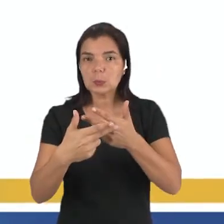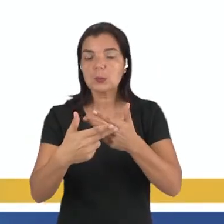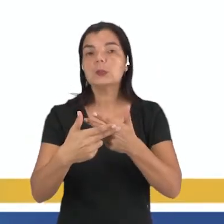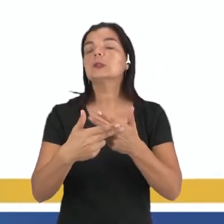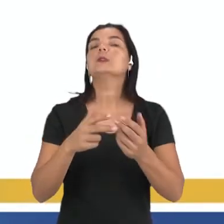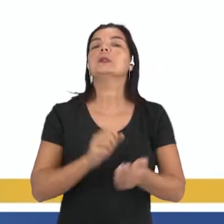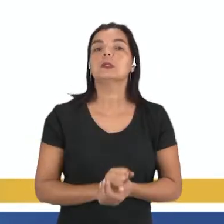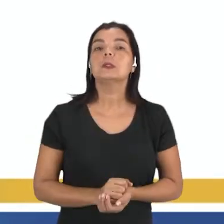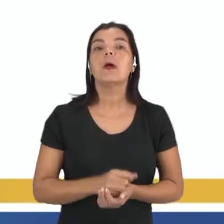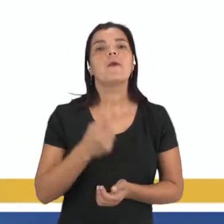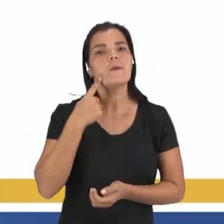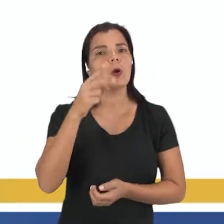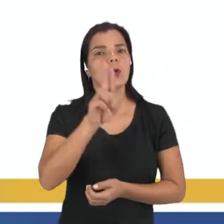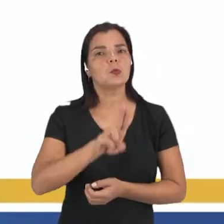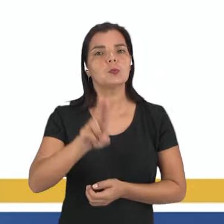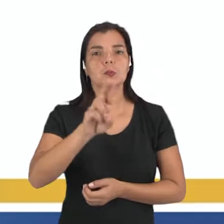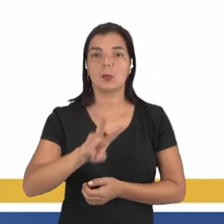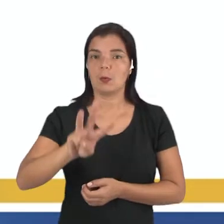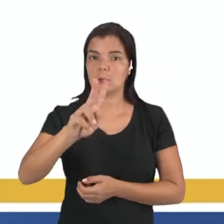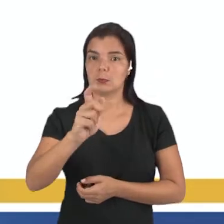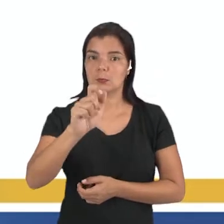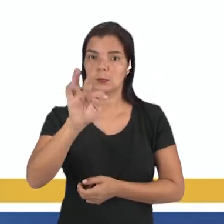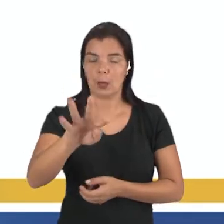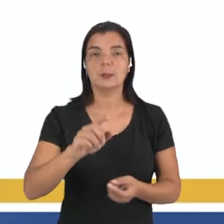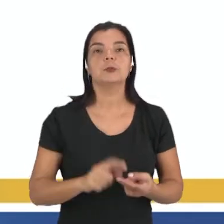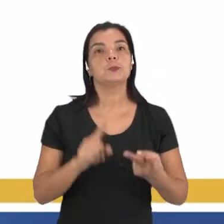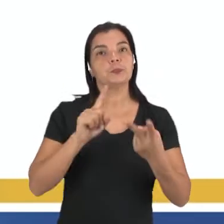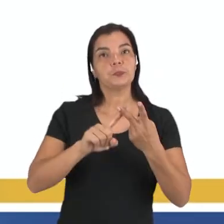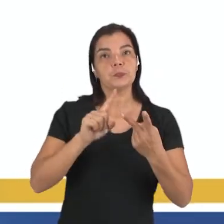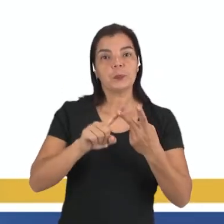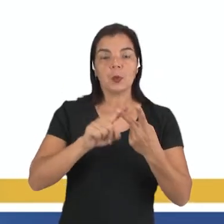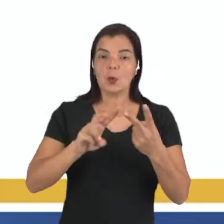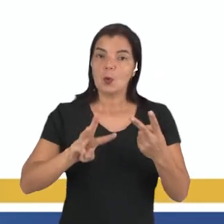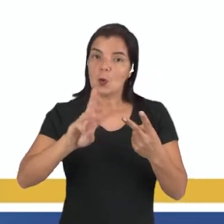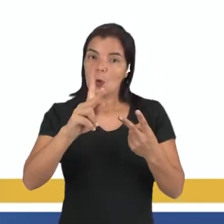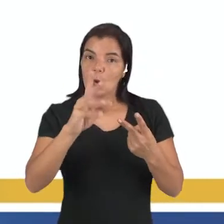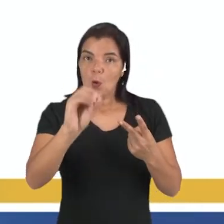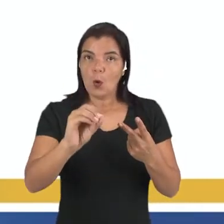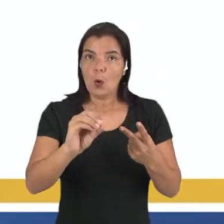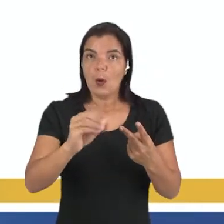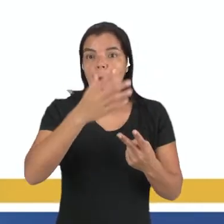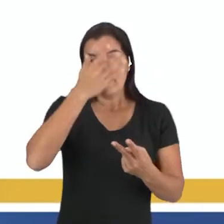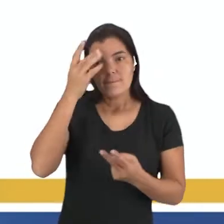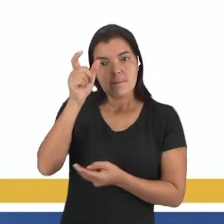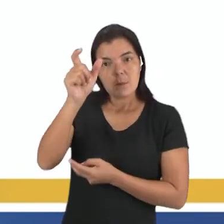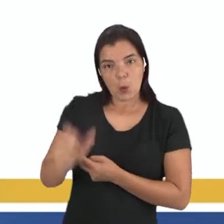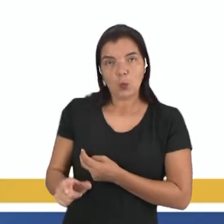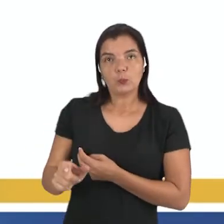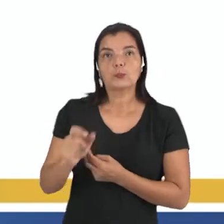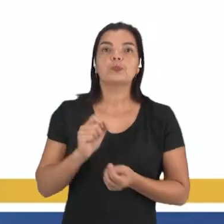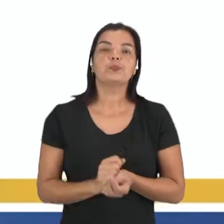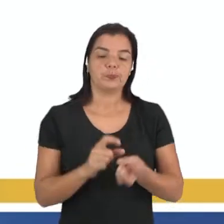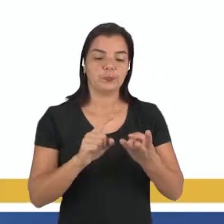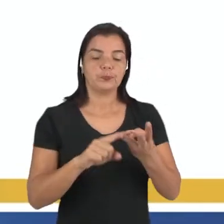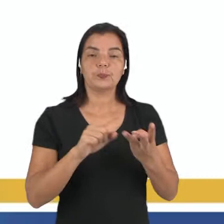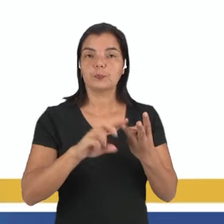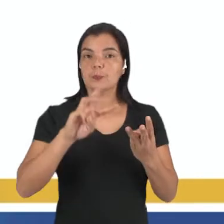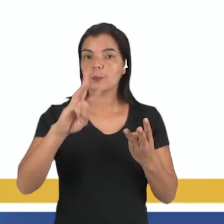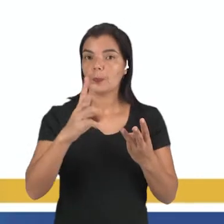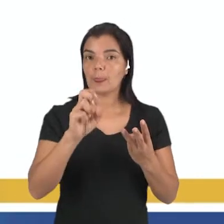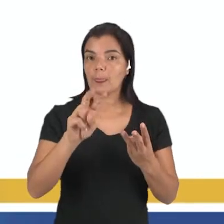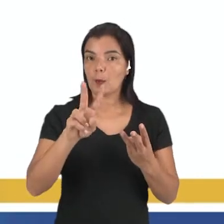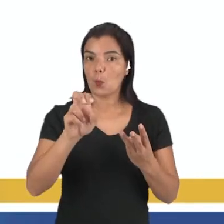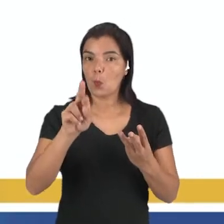ou coisas, né, vocês vão usar o what. Quando a gente fala sobre pessoas, a gente vai usar o who. Quando falamos